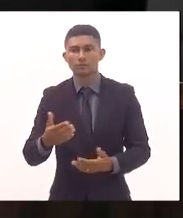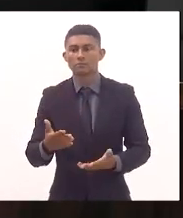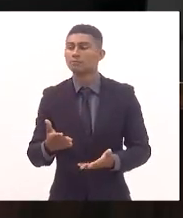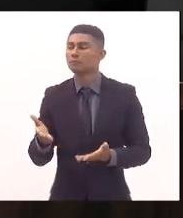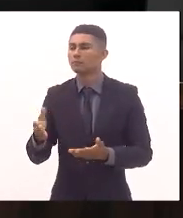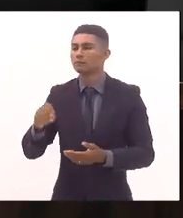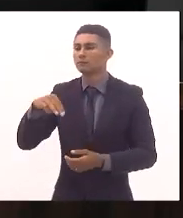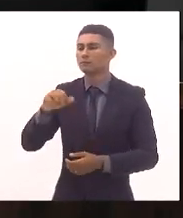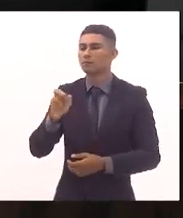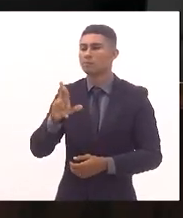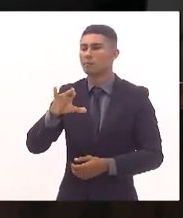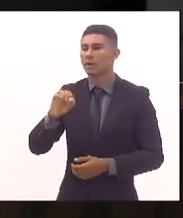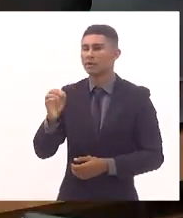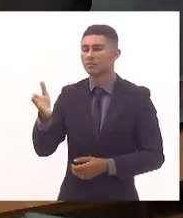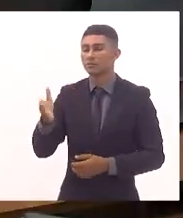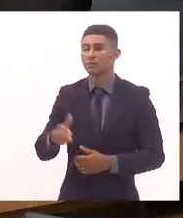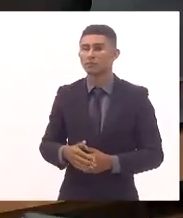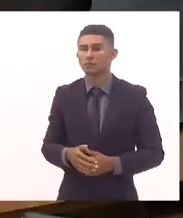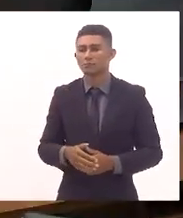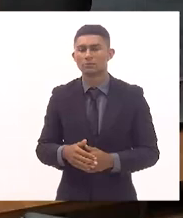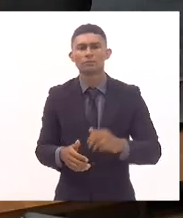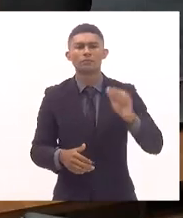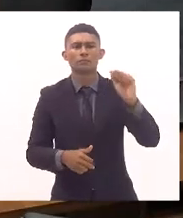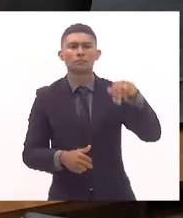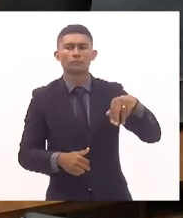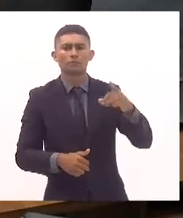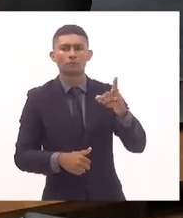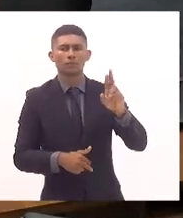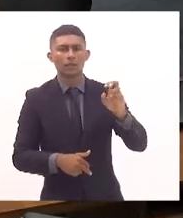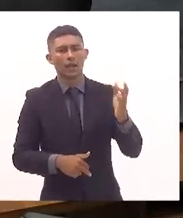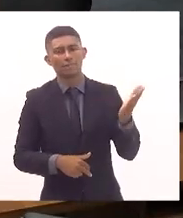Alberto. Xará, deputado André. André Gustavo.